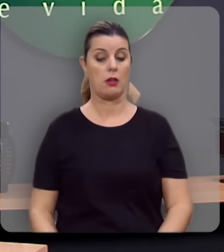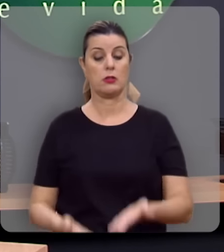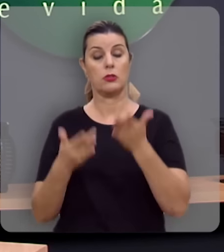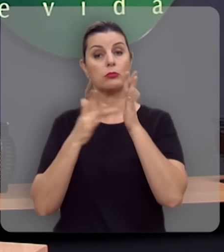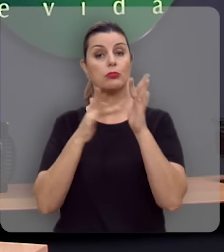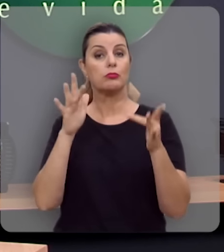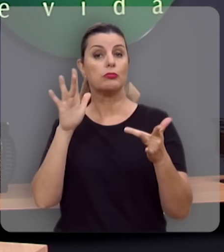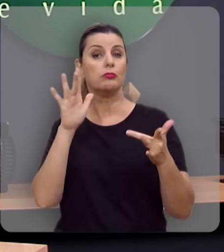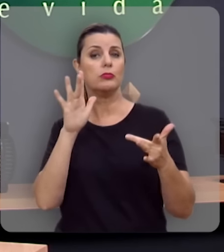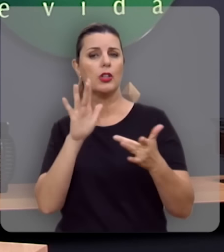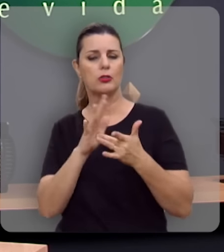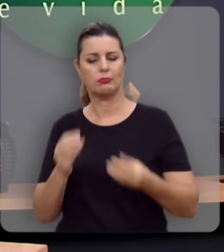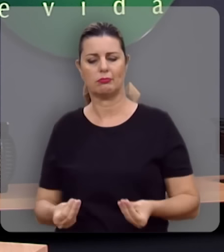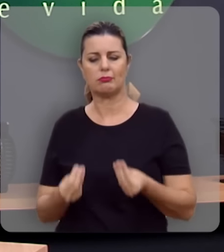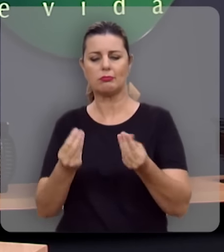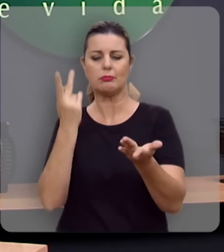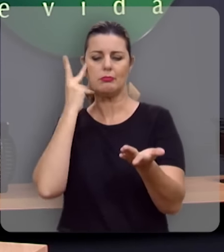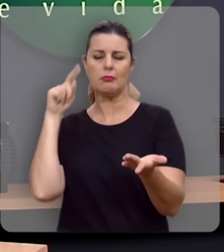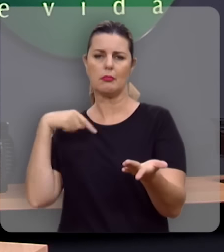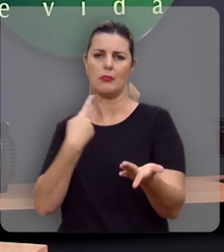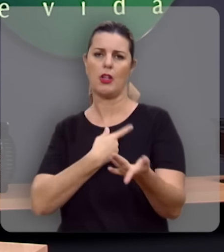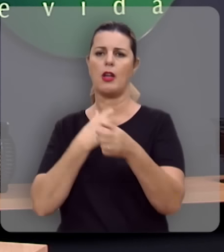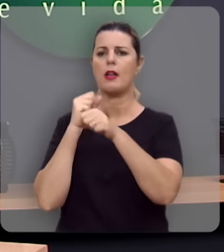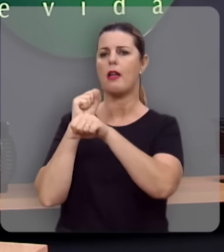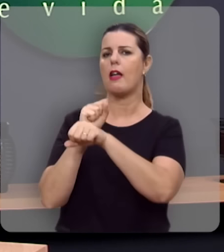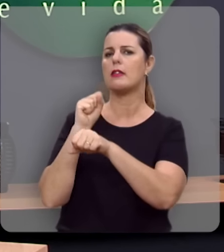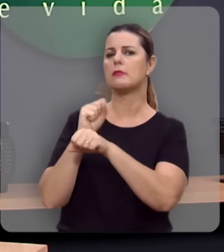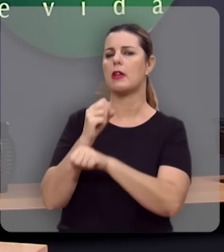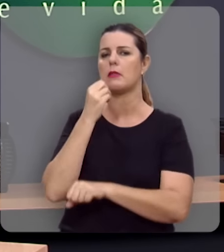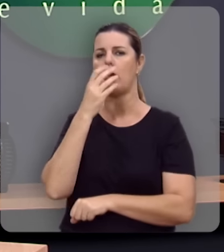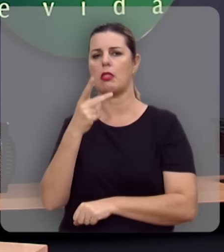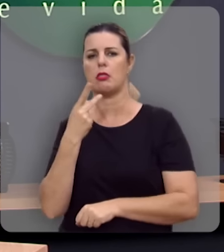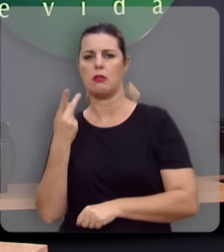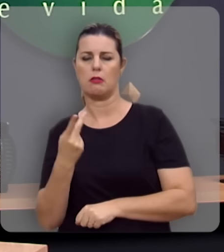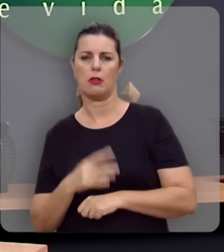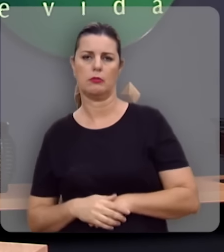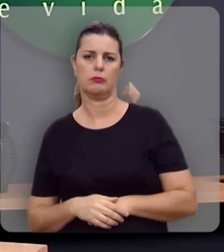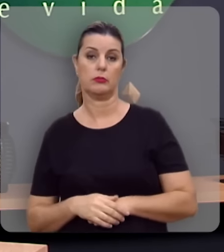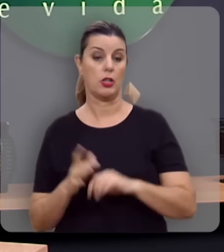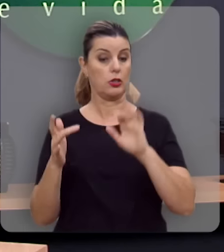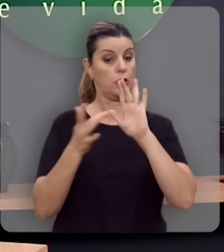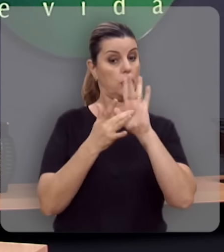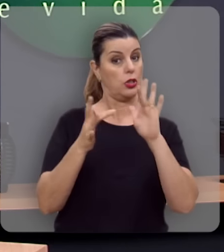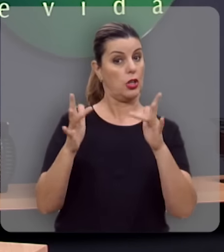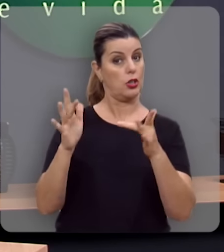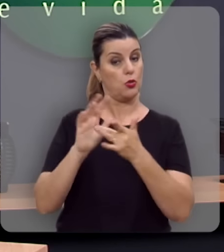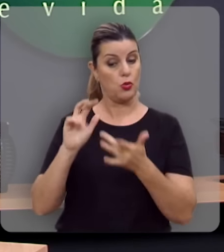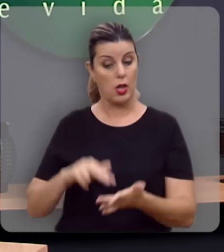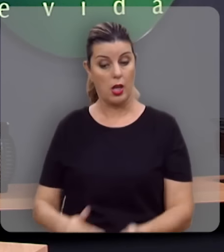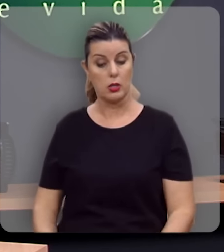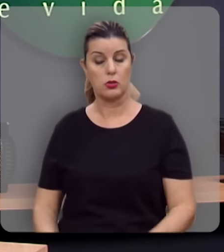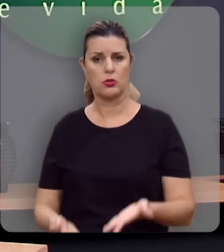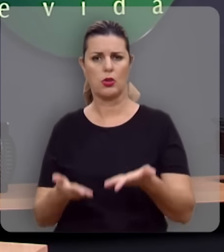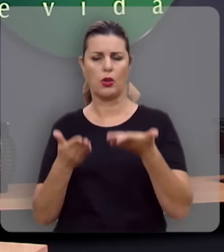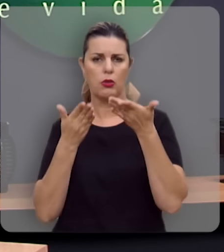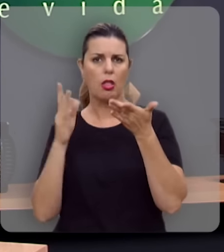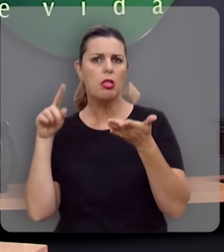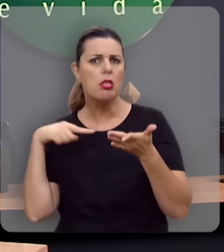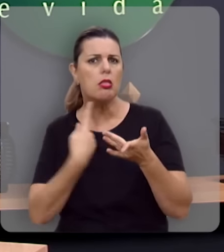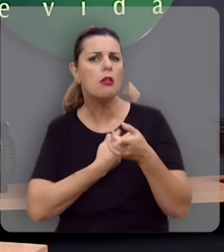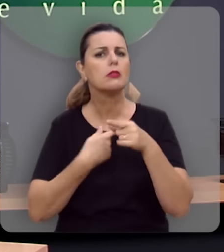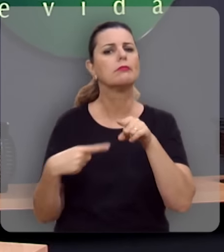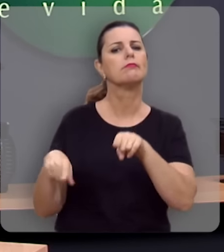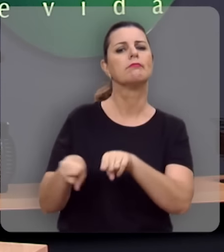a ressurreição de Cristo traz para nós uma esperança bendita. Porque se Jesus ressuscitou,